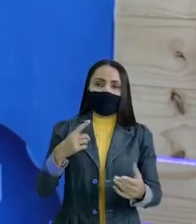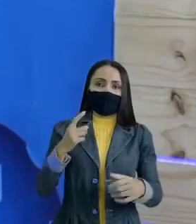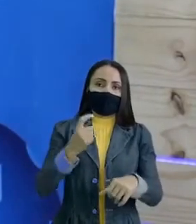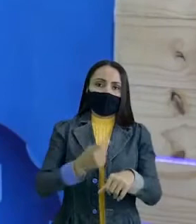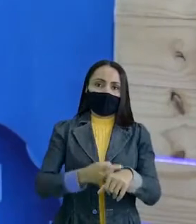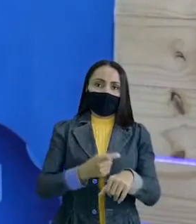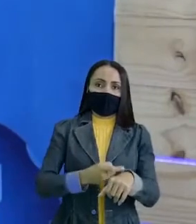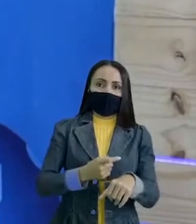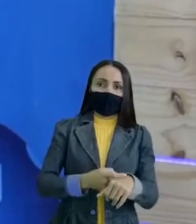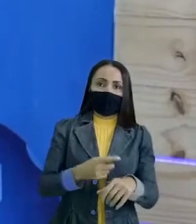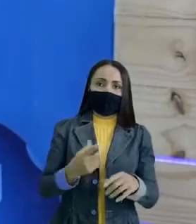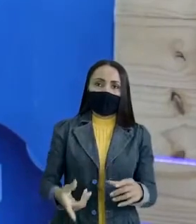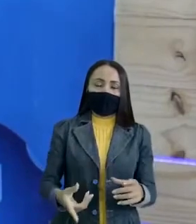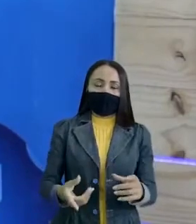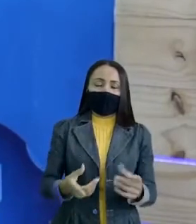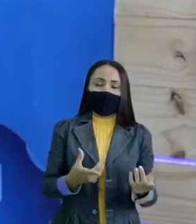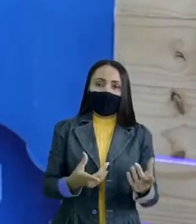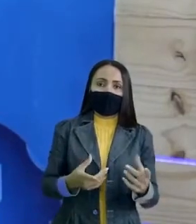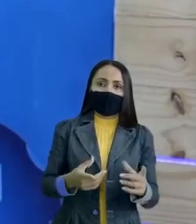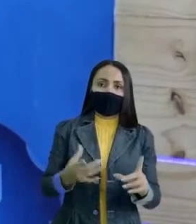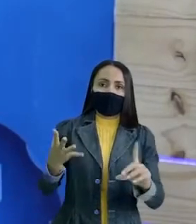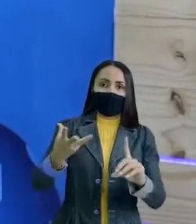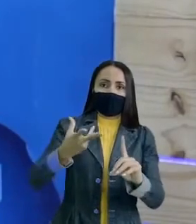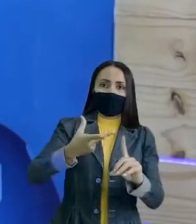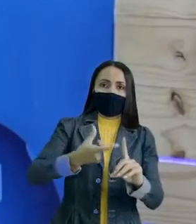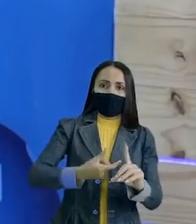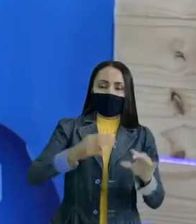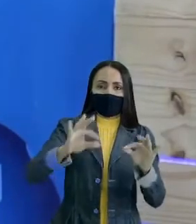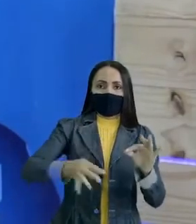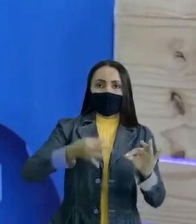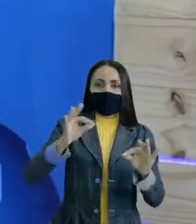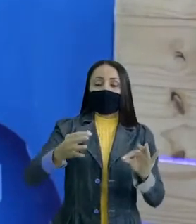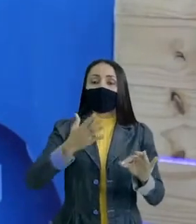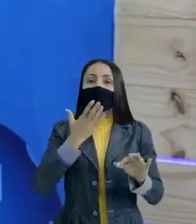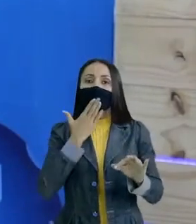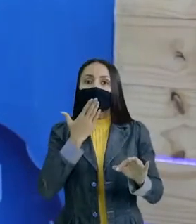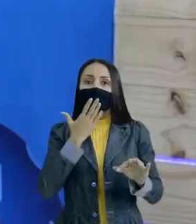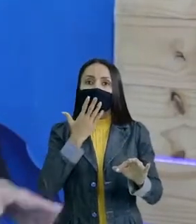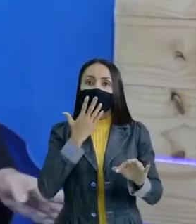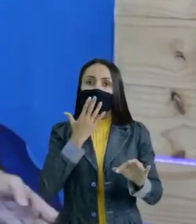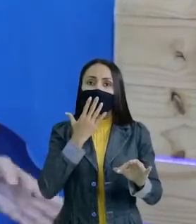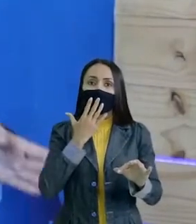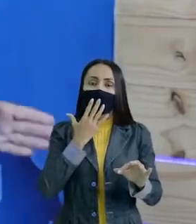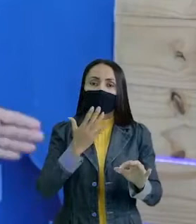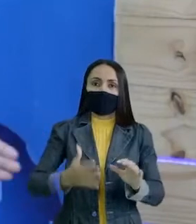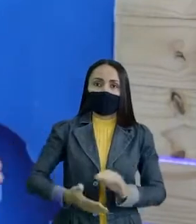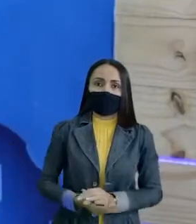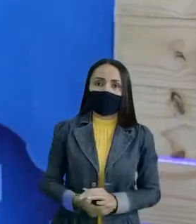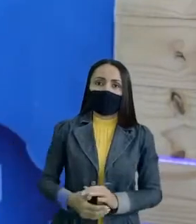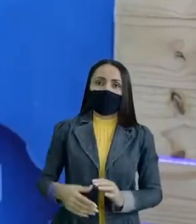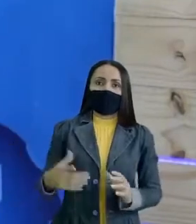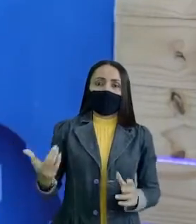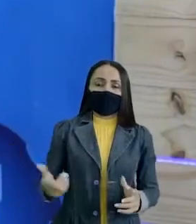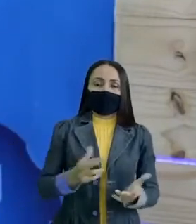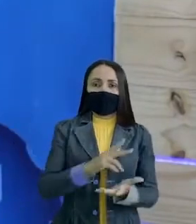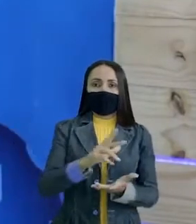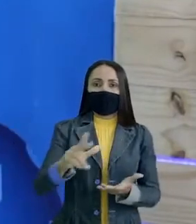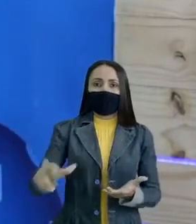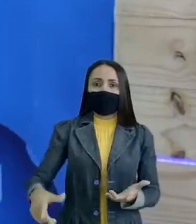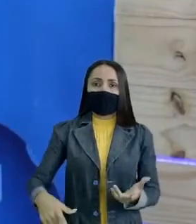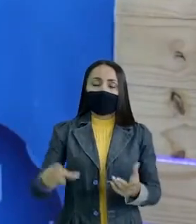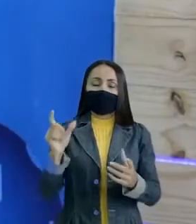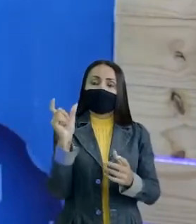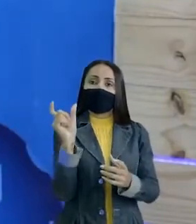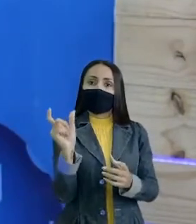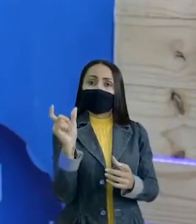fora os artesanatos dos adornos coloridos. Há línguas, há diversas palavras que a gente